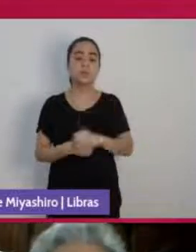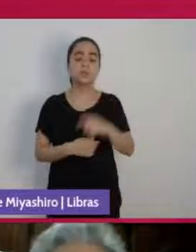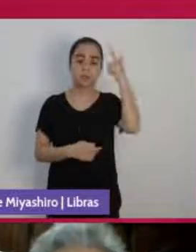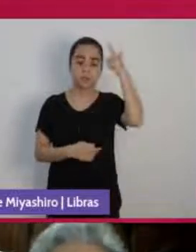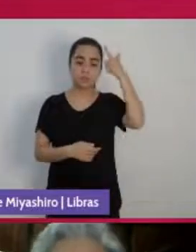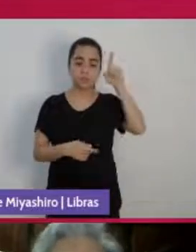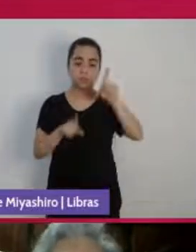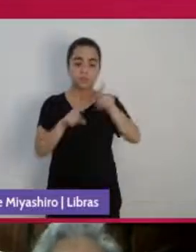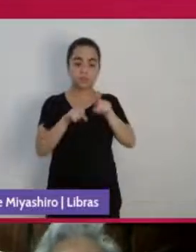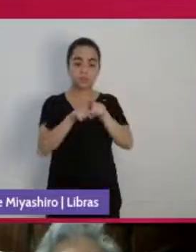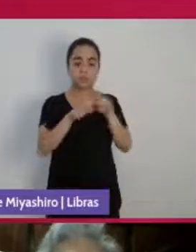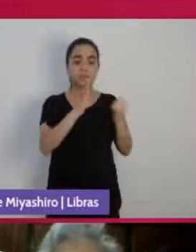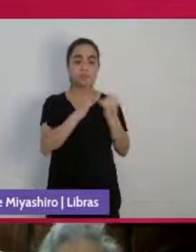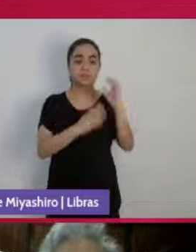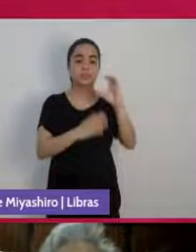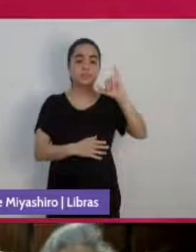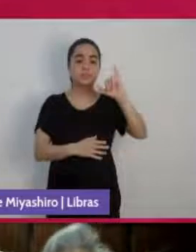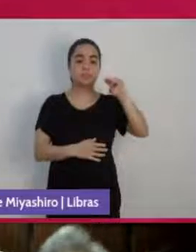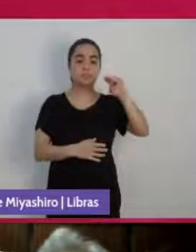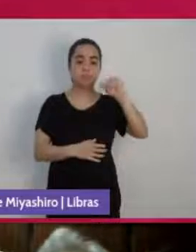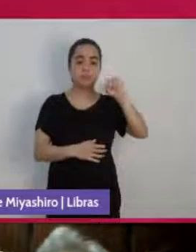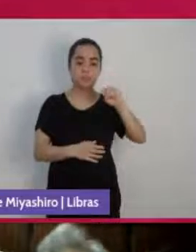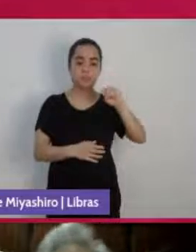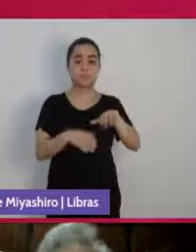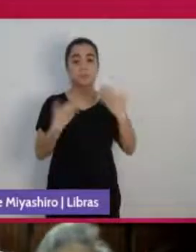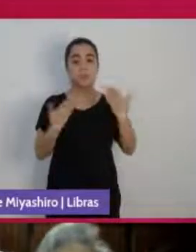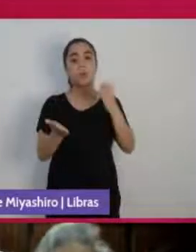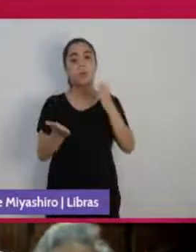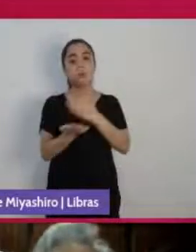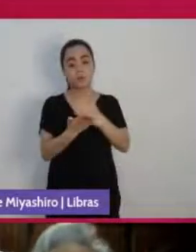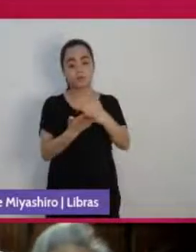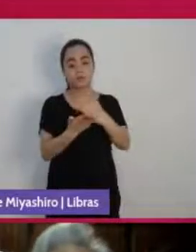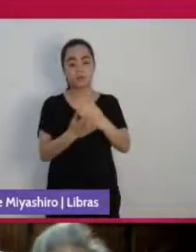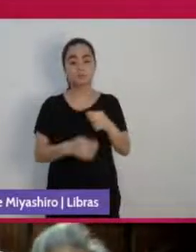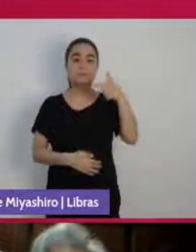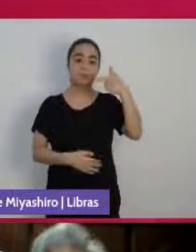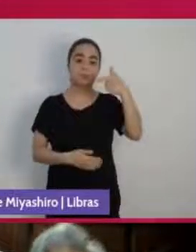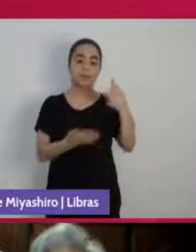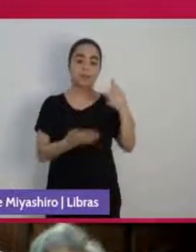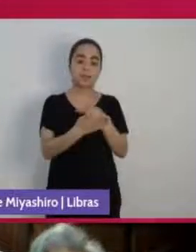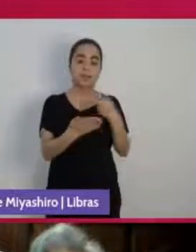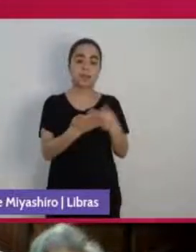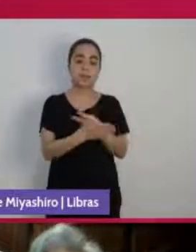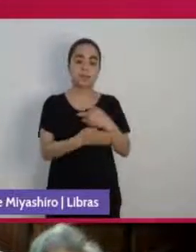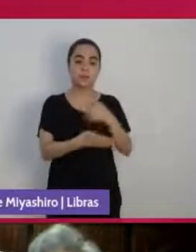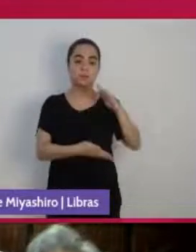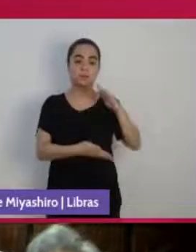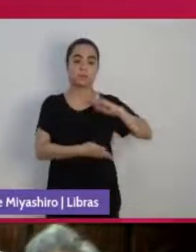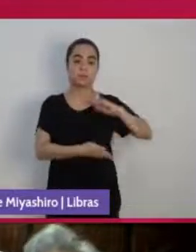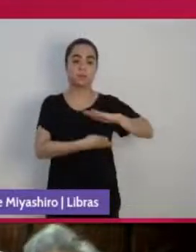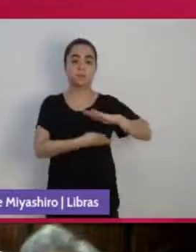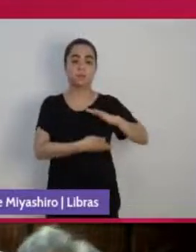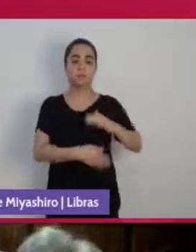Instituto Simas. Bom, então vamos lá. Os 7 erros na mamografia.